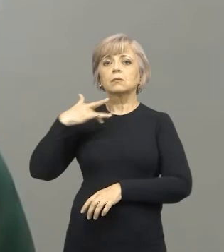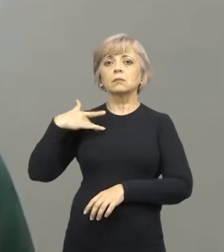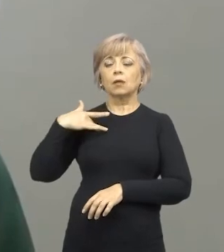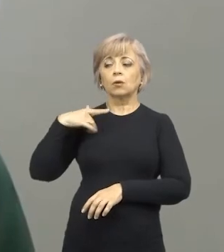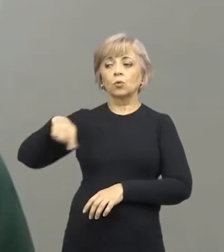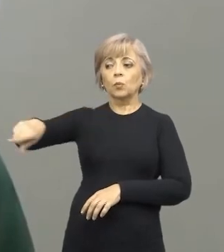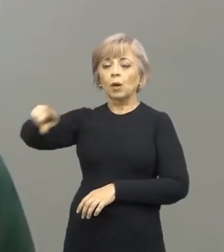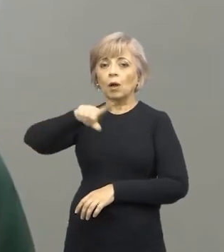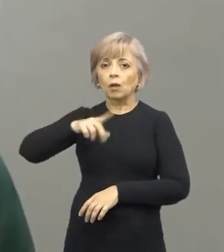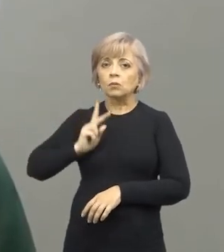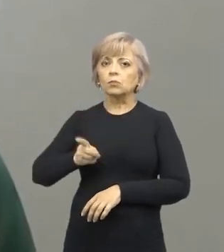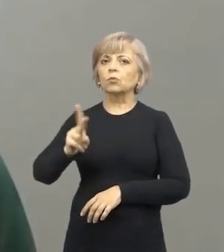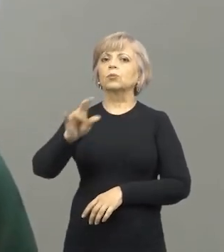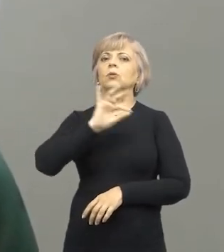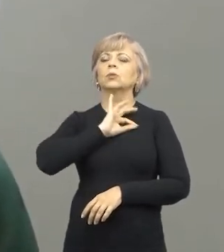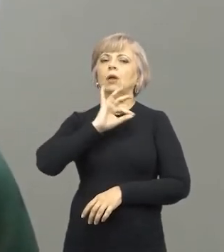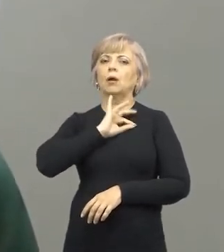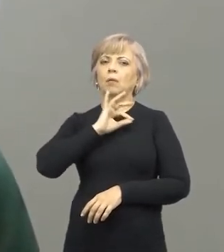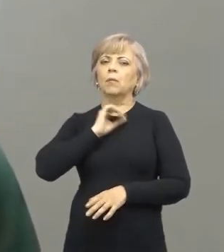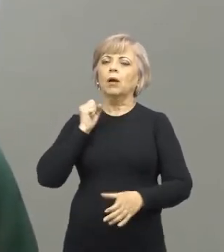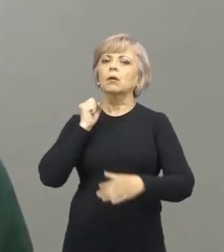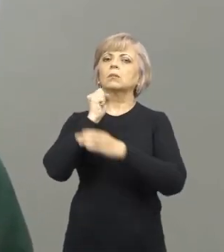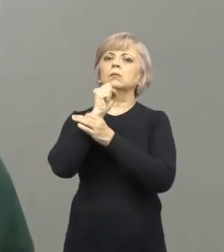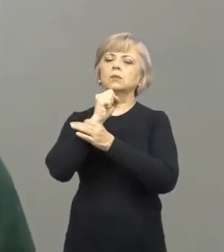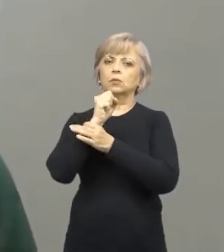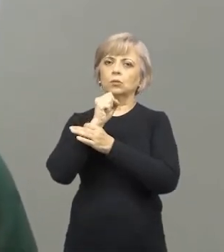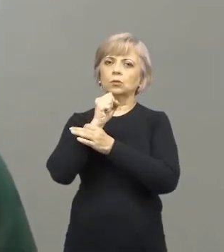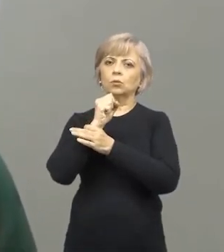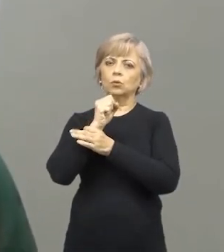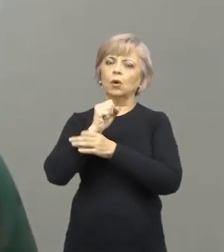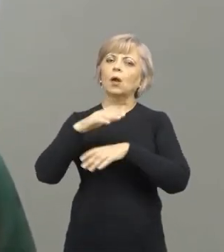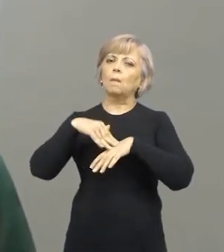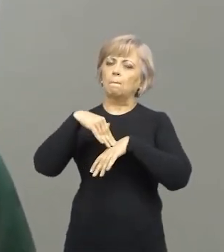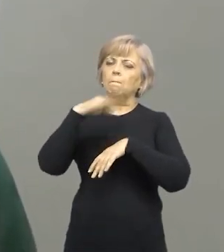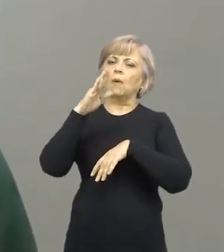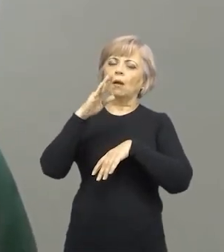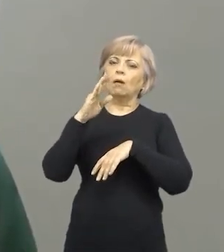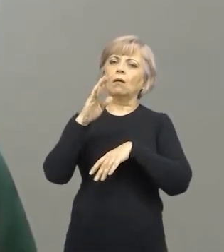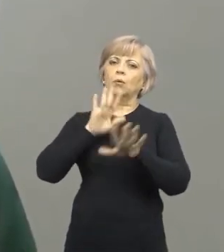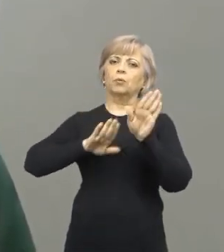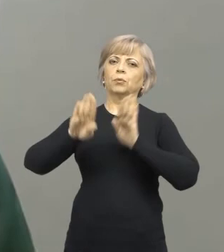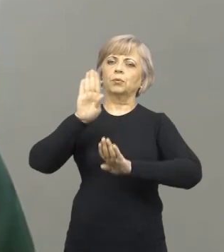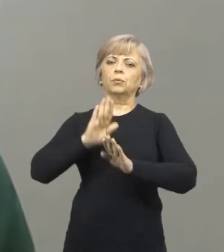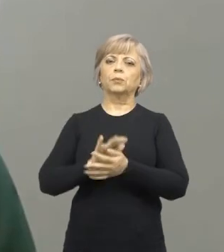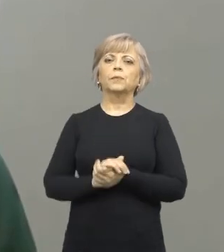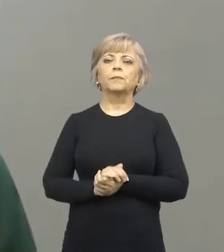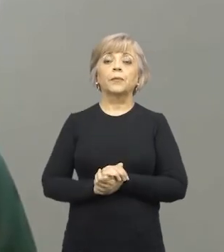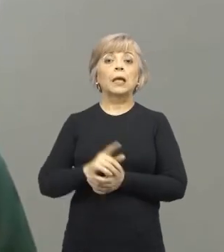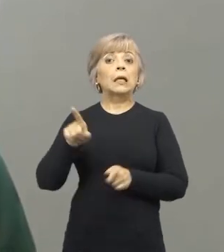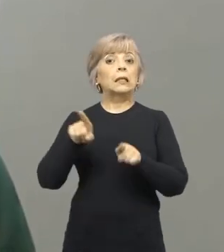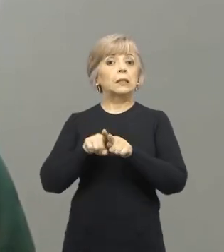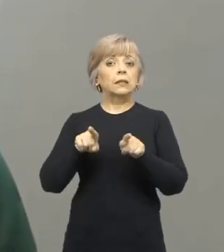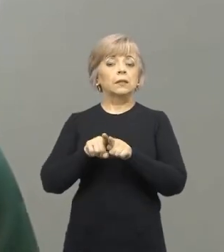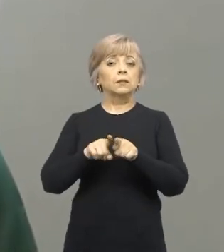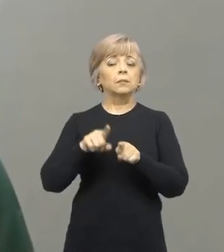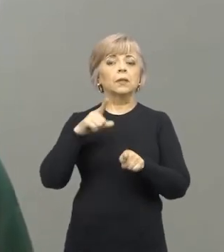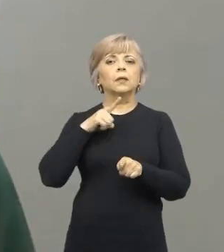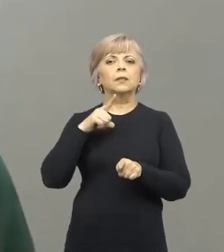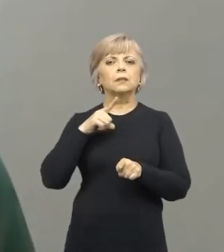policiais civis pudessem trabalhar de forma adequada e com maior proteção. Então, também foi um período